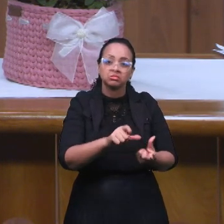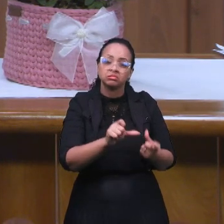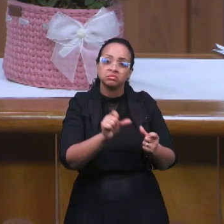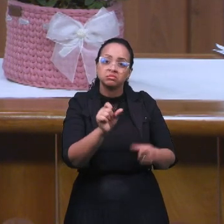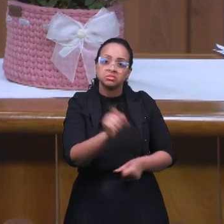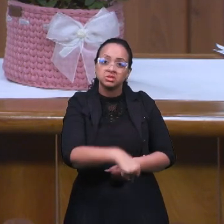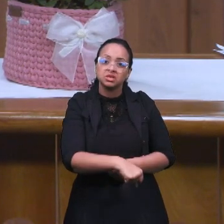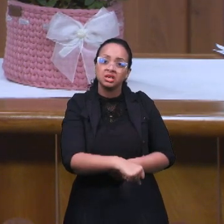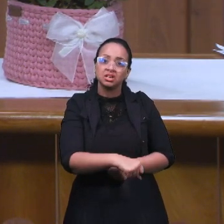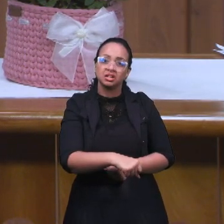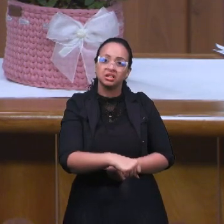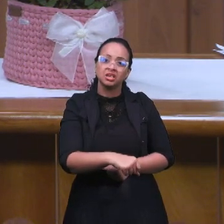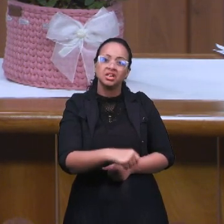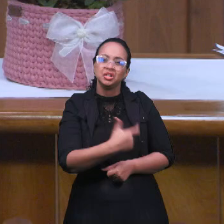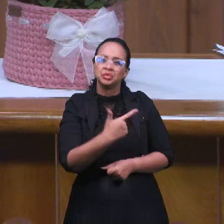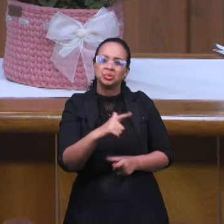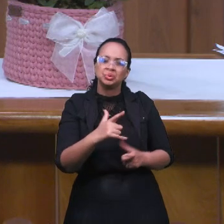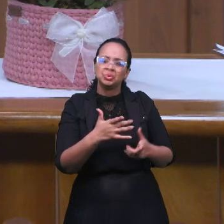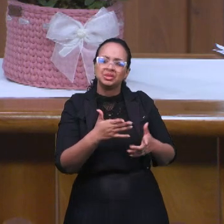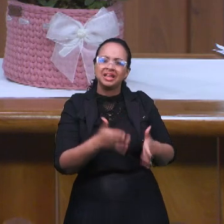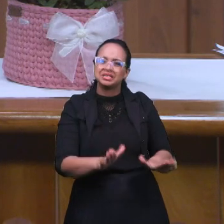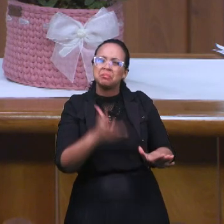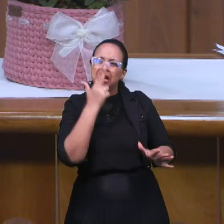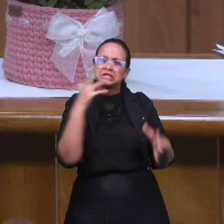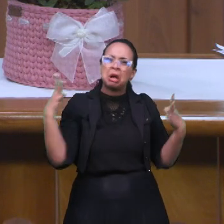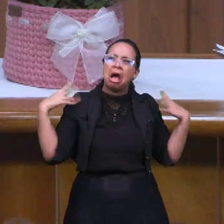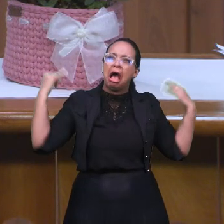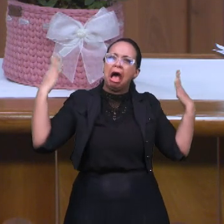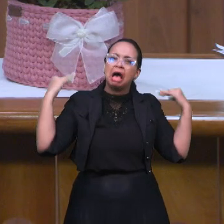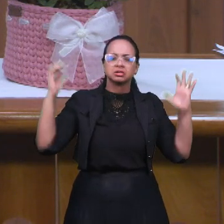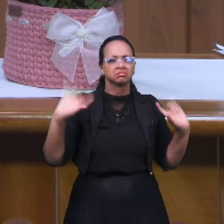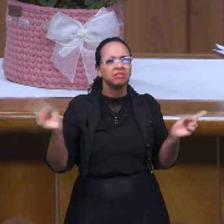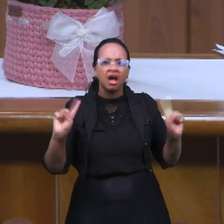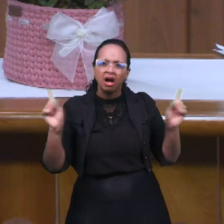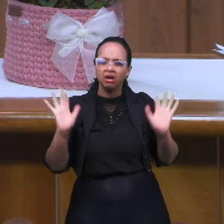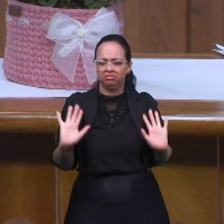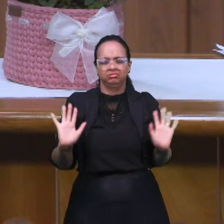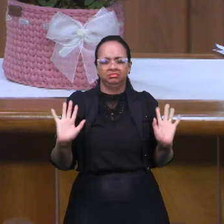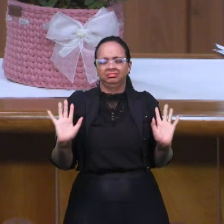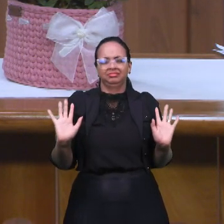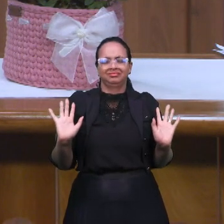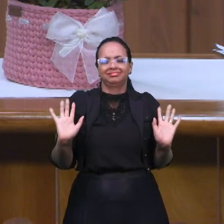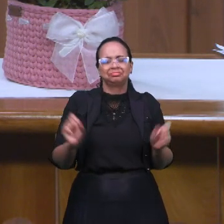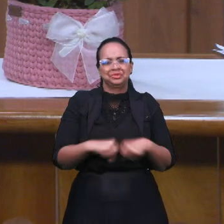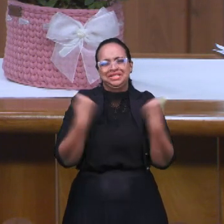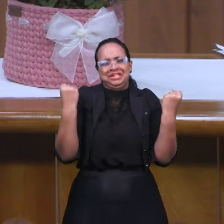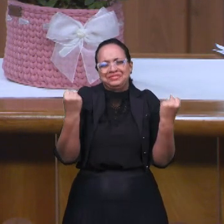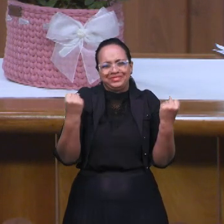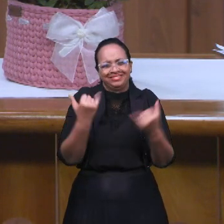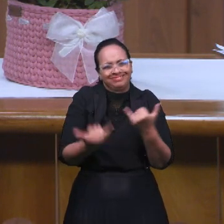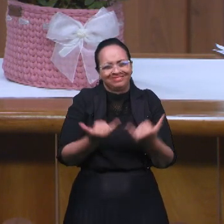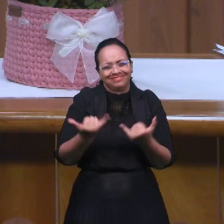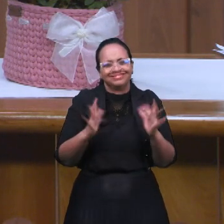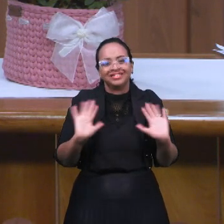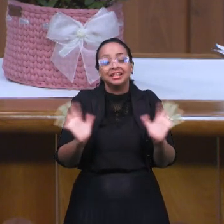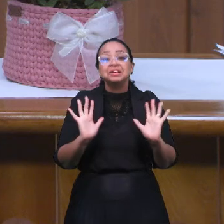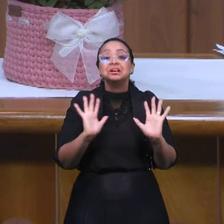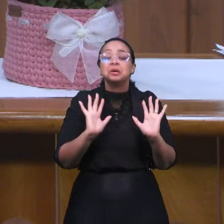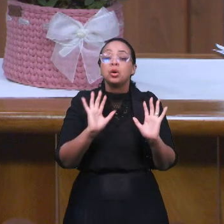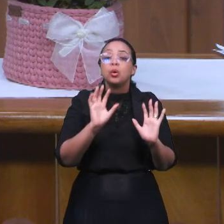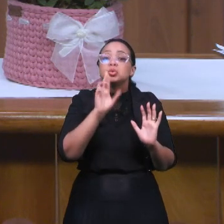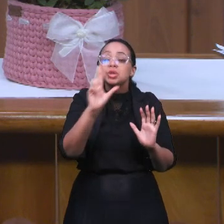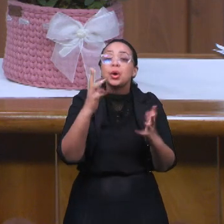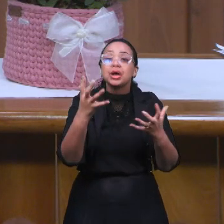Ninguém nasceu com asa. Nós vivemos aqui. Mas o que é que o Senhor quer de nós? Ele quer